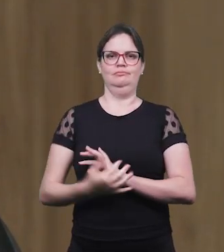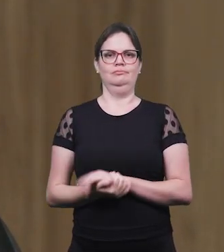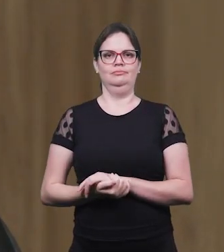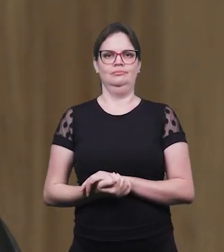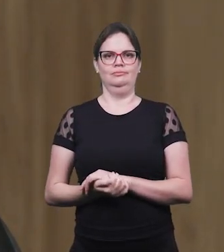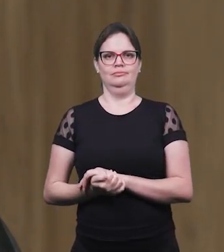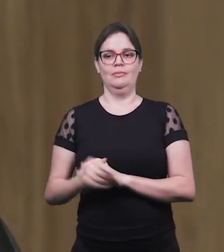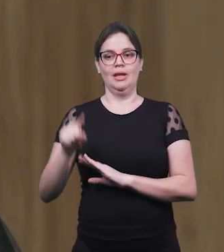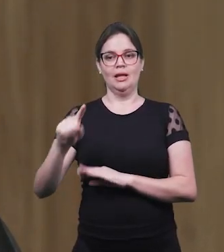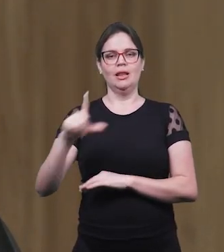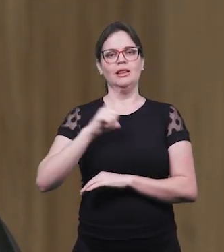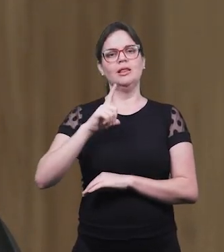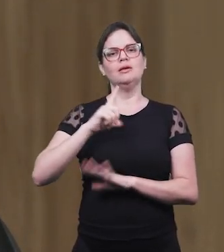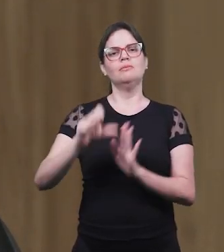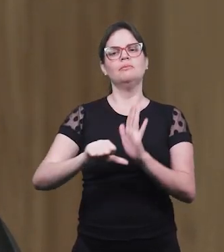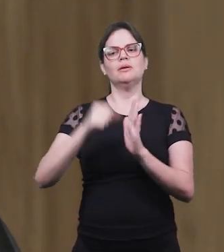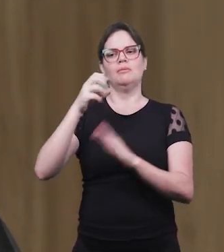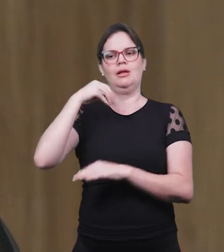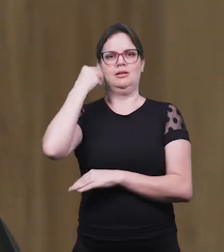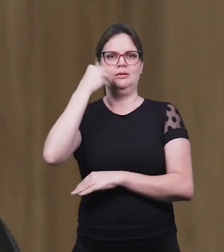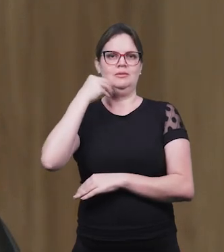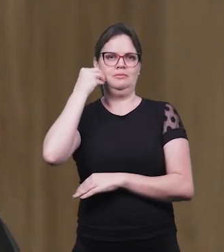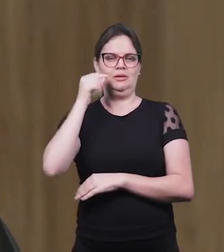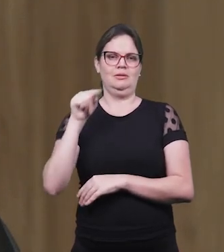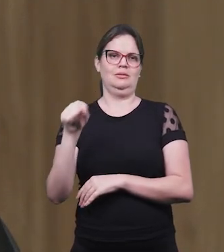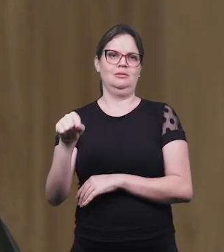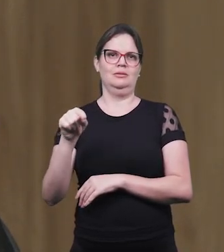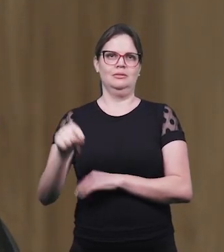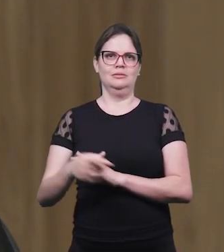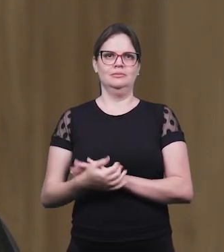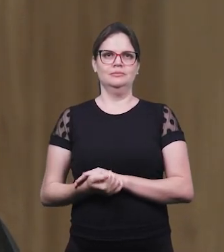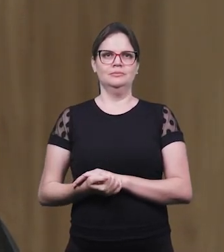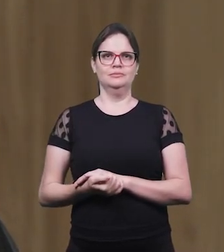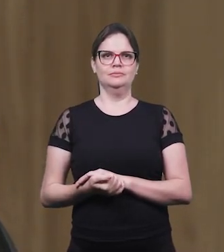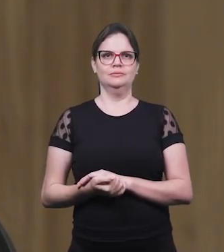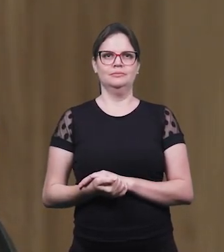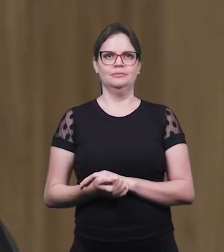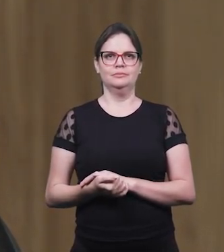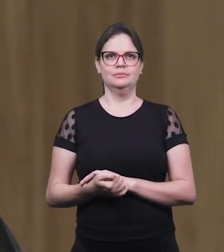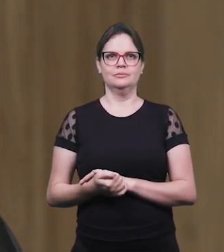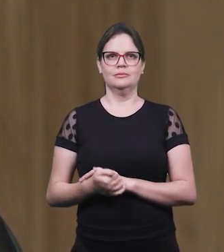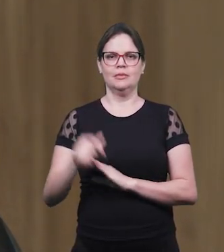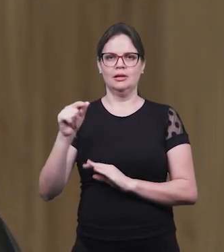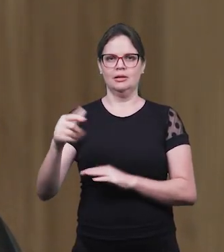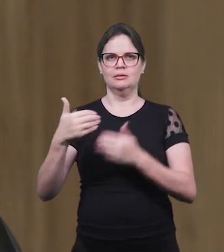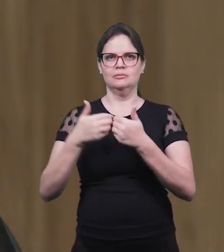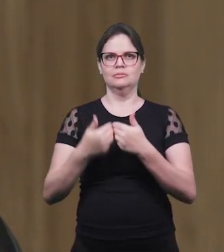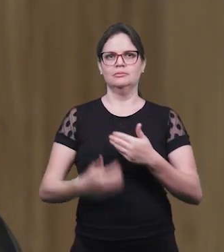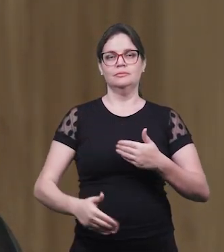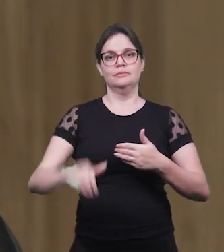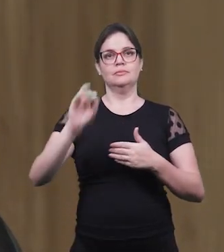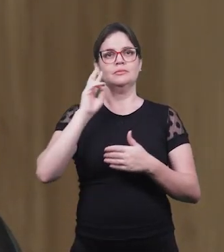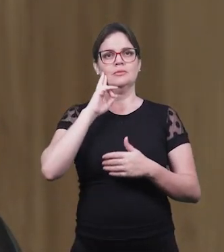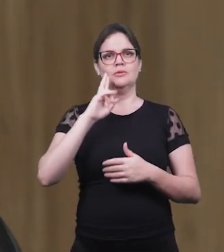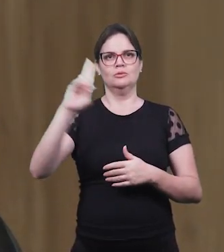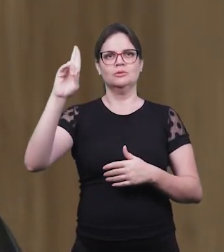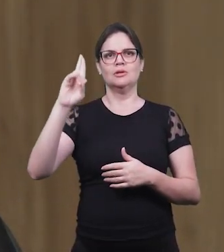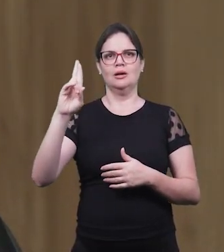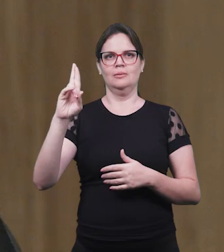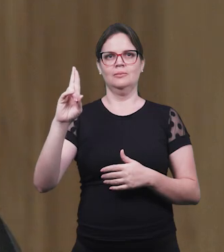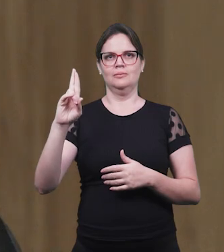as primeiras experiências que nós tivemos. E a partir daí, o Senhor nos chamou